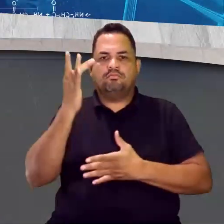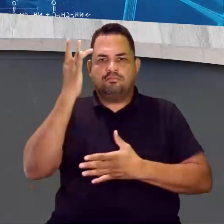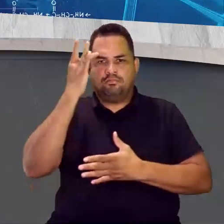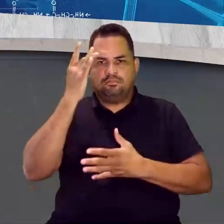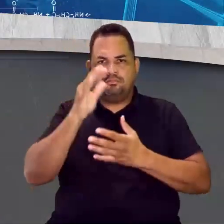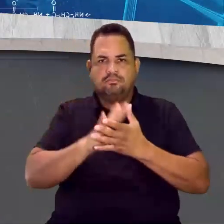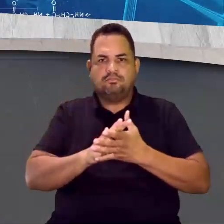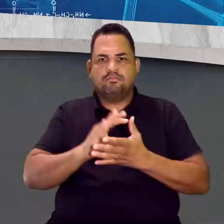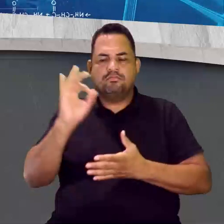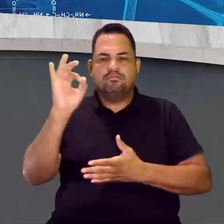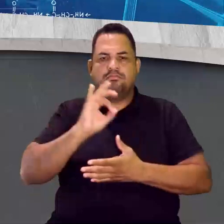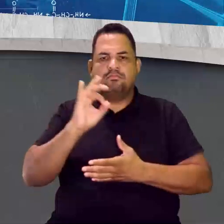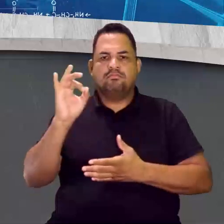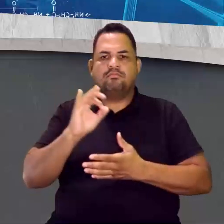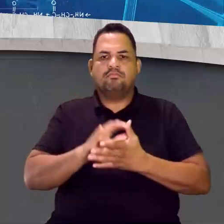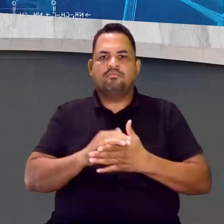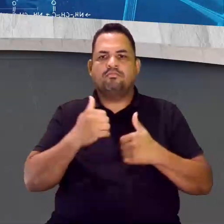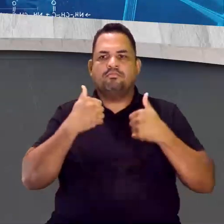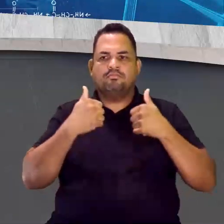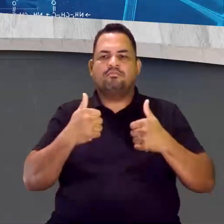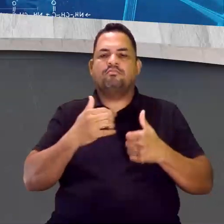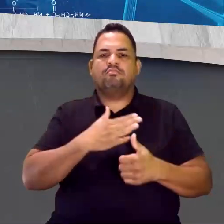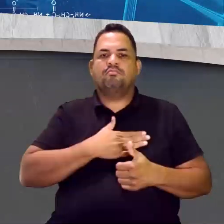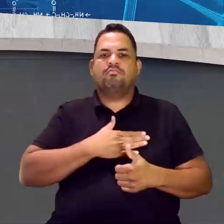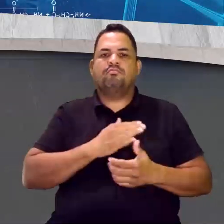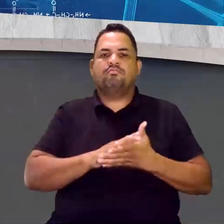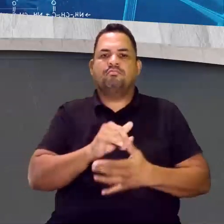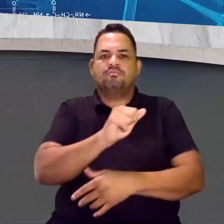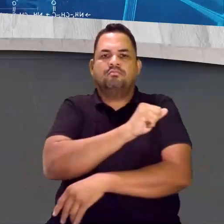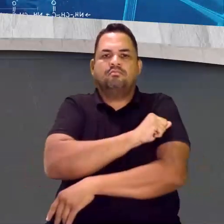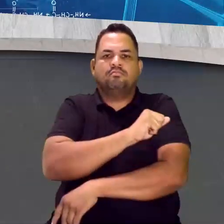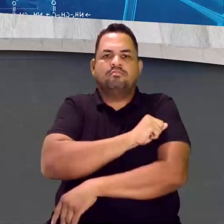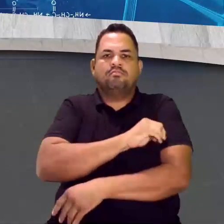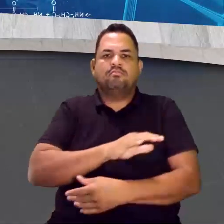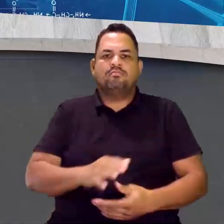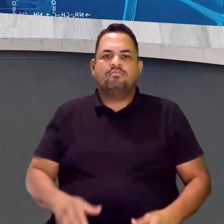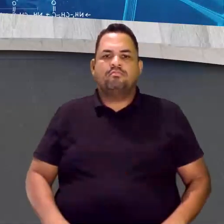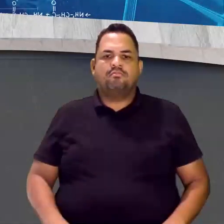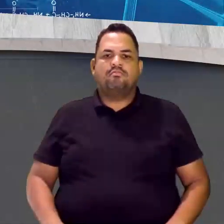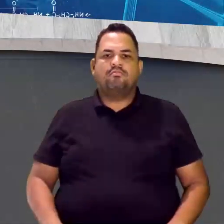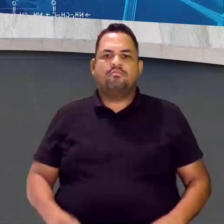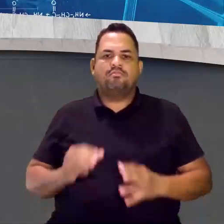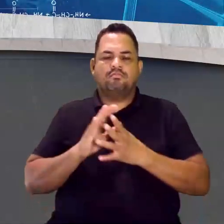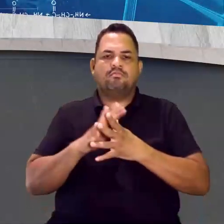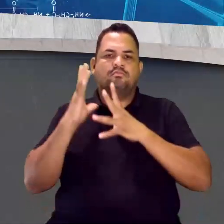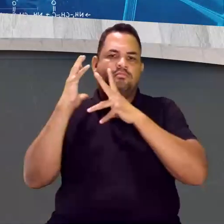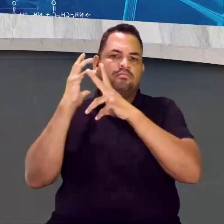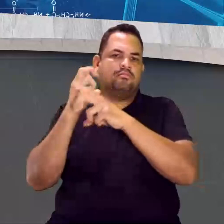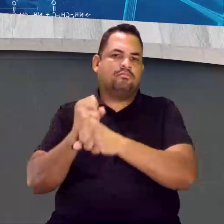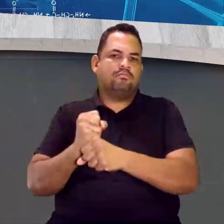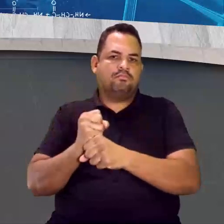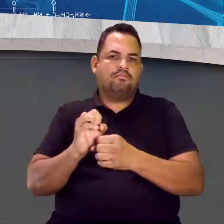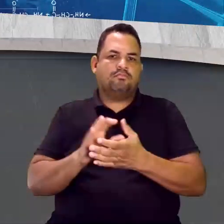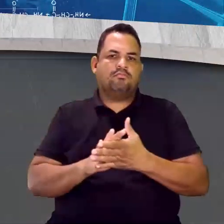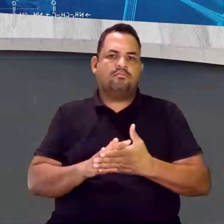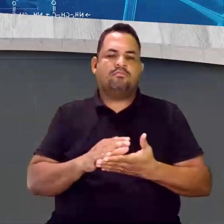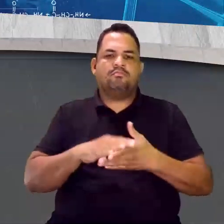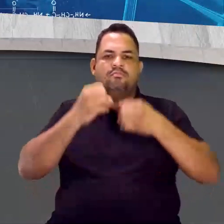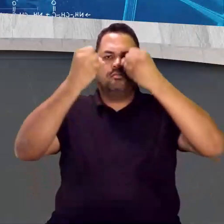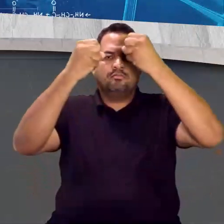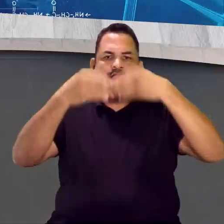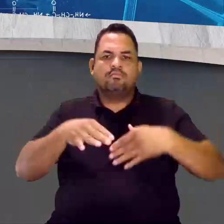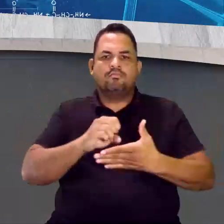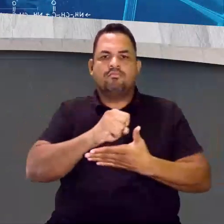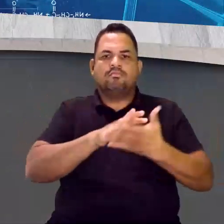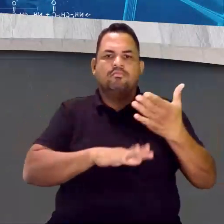fórmula centesimal. Valeu aí, meu caro aluno? Esperamos que, com a revisão, com os comentários